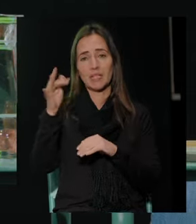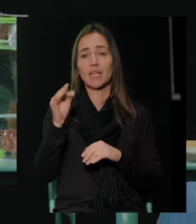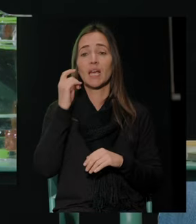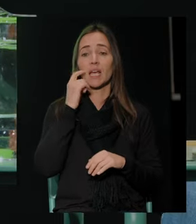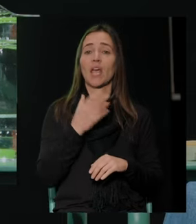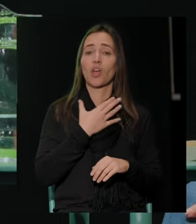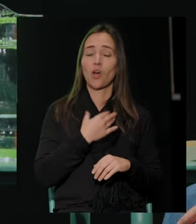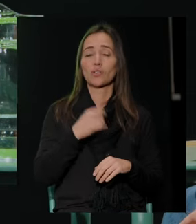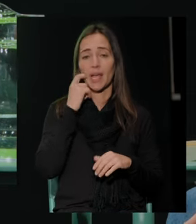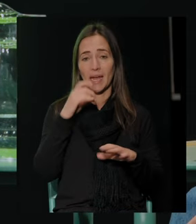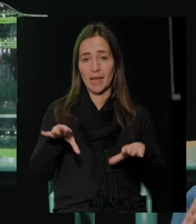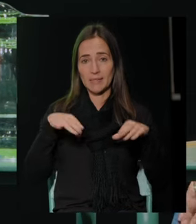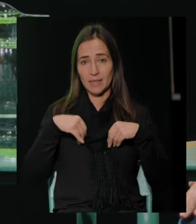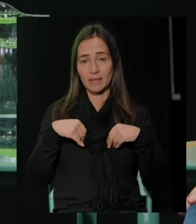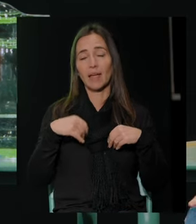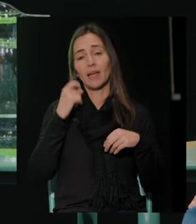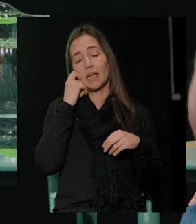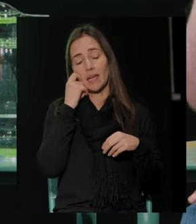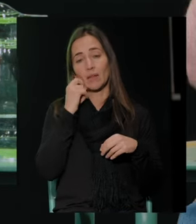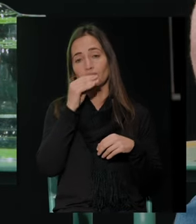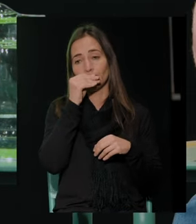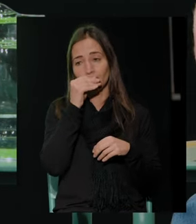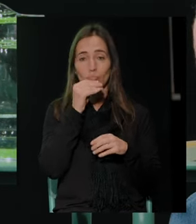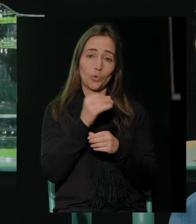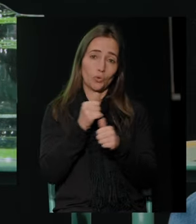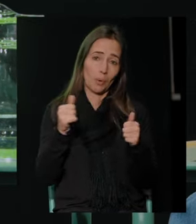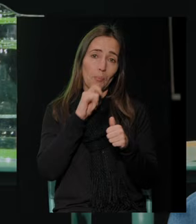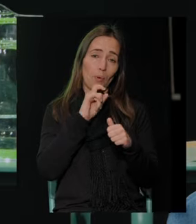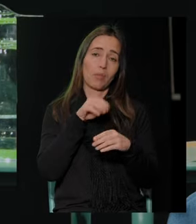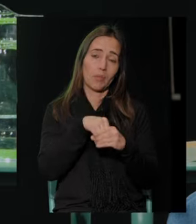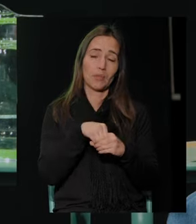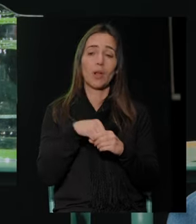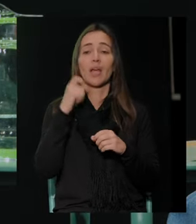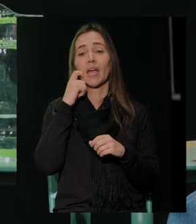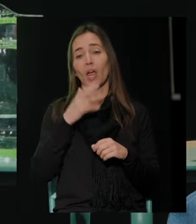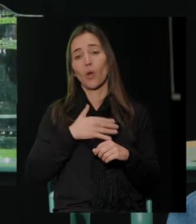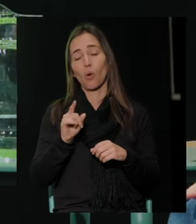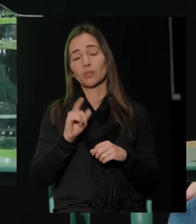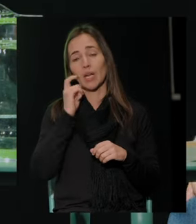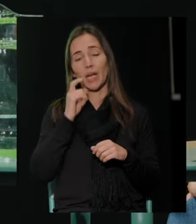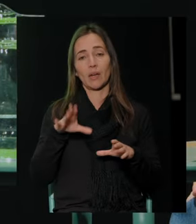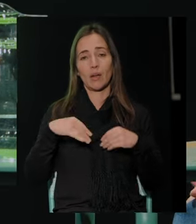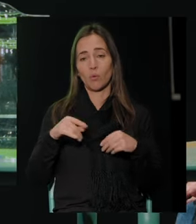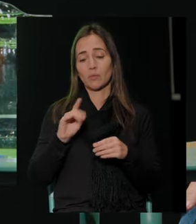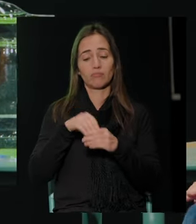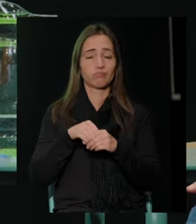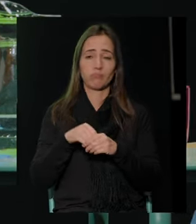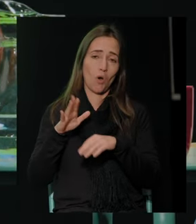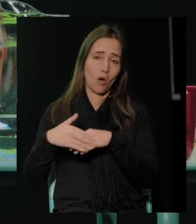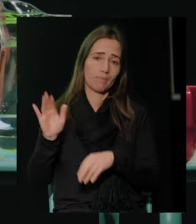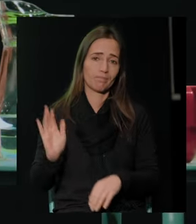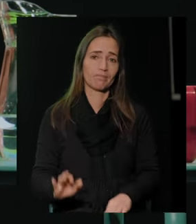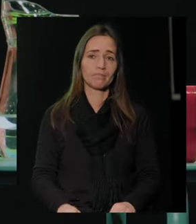gosta, quem os aceita e quem se cala perante eles, muito bem, pode fazer parte. Quem não gosta, quem não aceita, não pertence aqui, tem de se ir